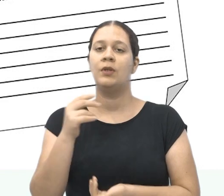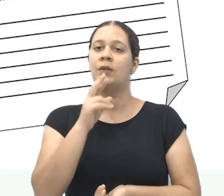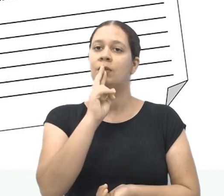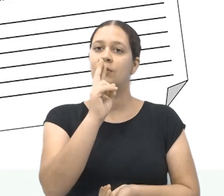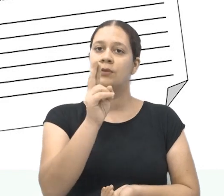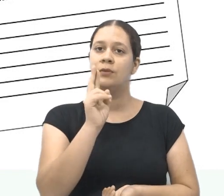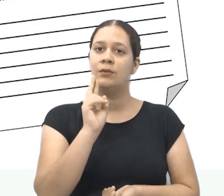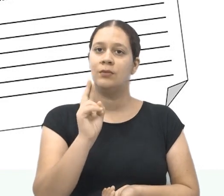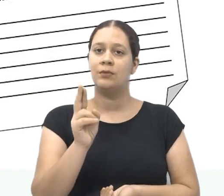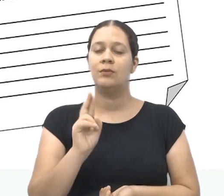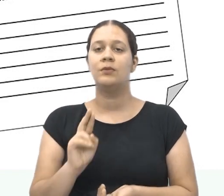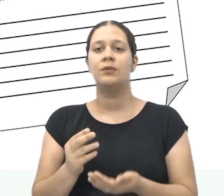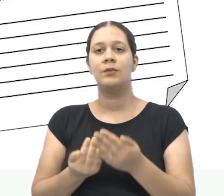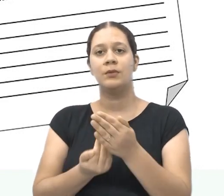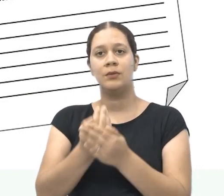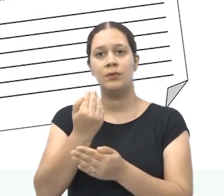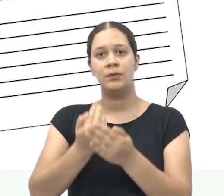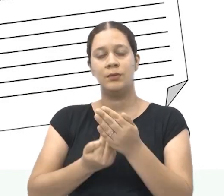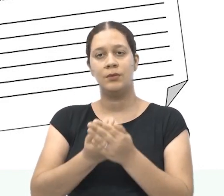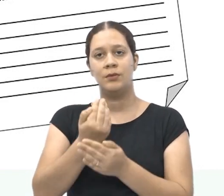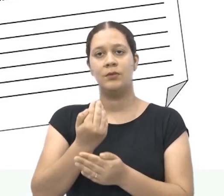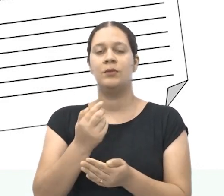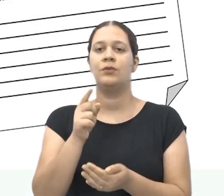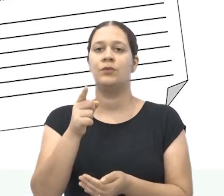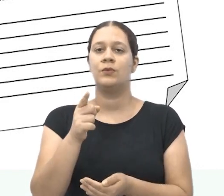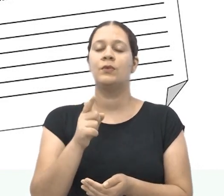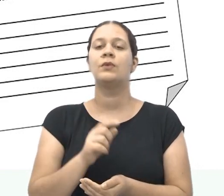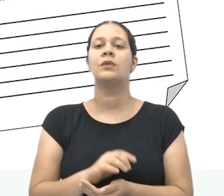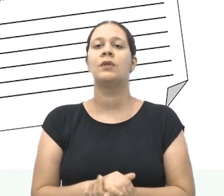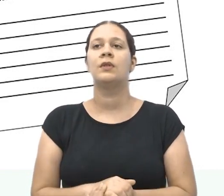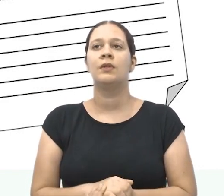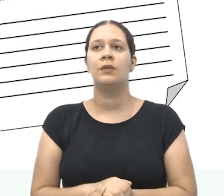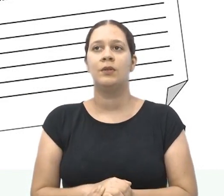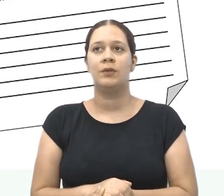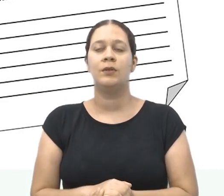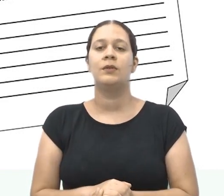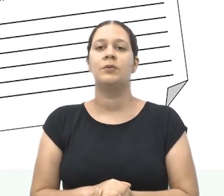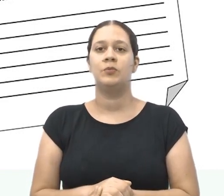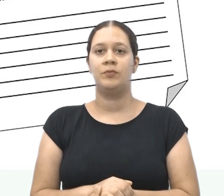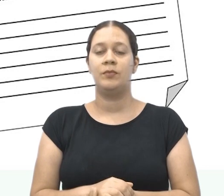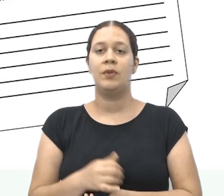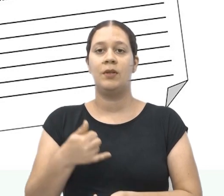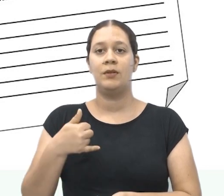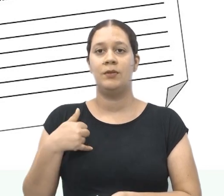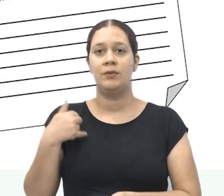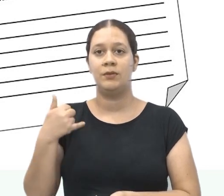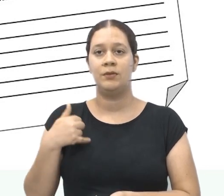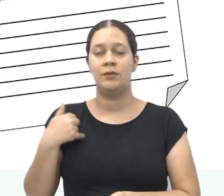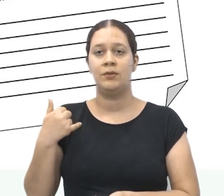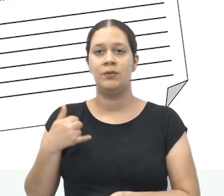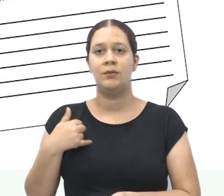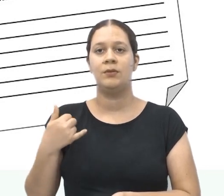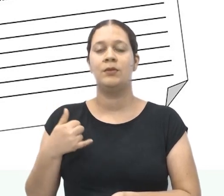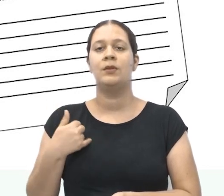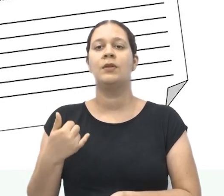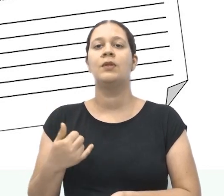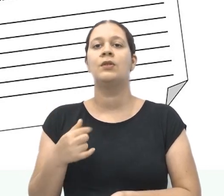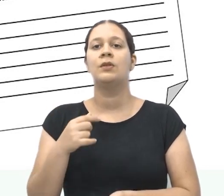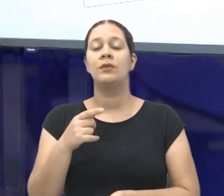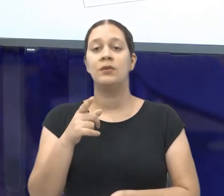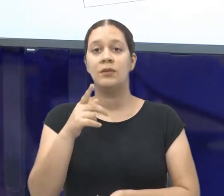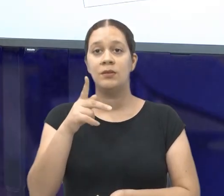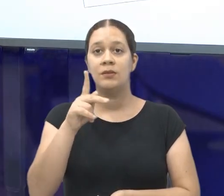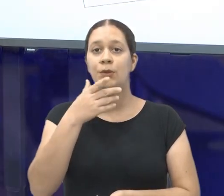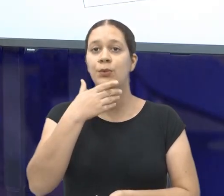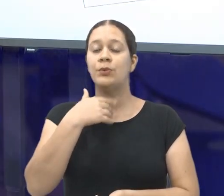respostas que foram impressos no caderno que você recebeu, dizendo mais ou menos a idade e qual foi o fato marcante que teus